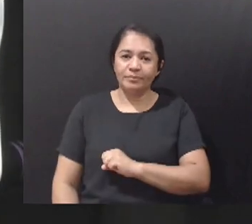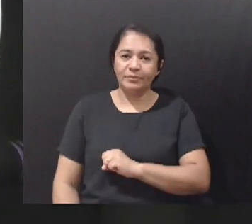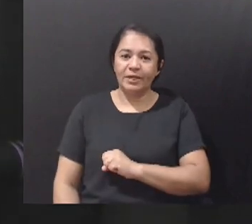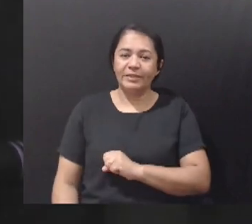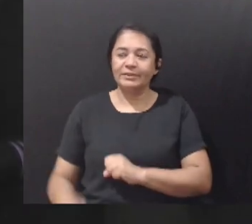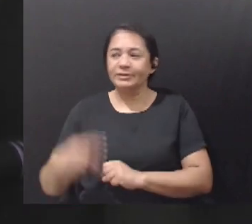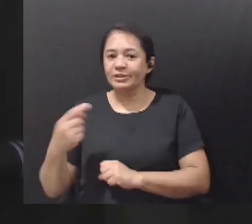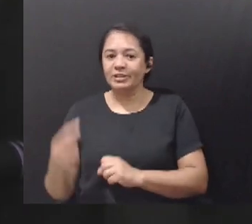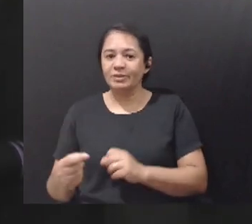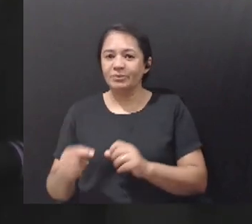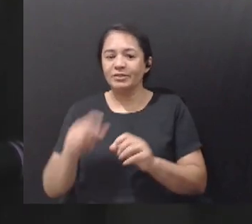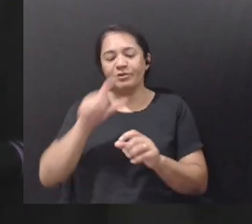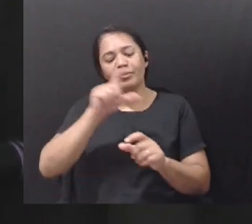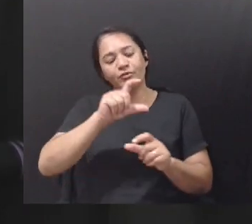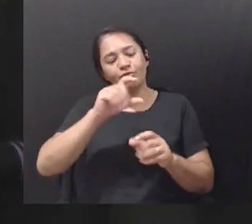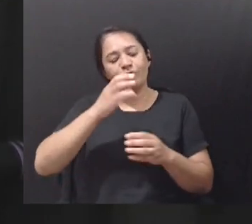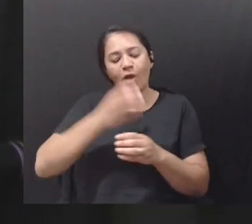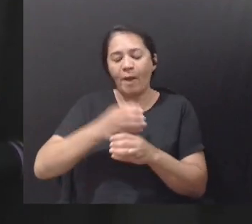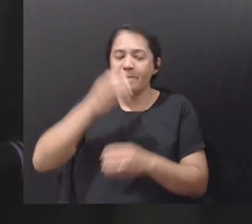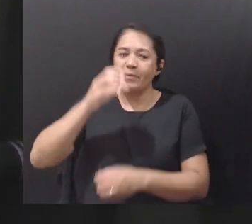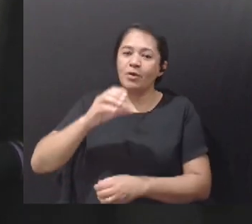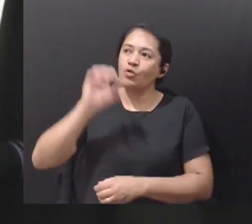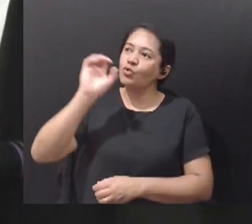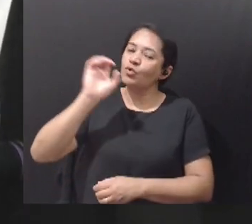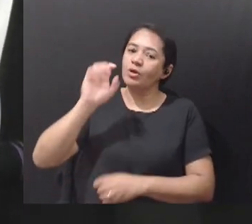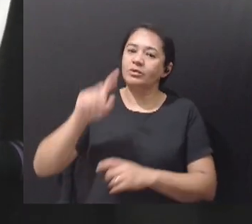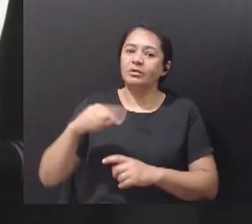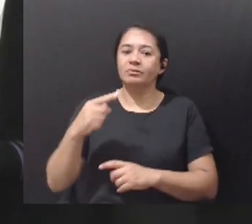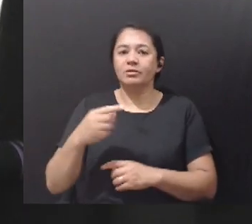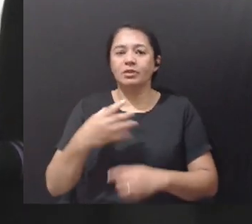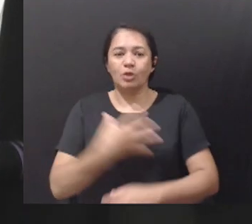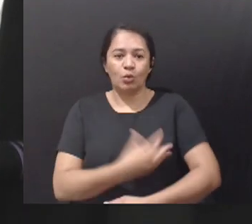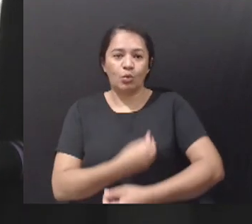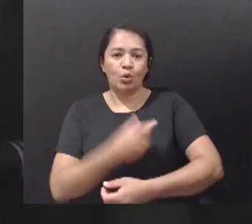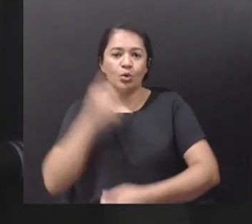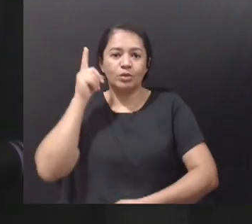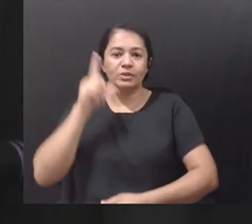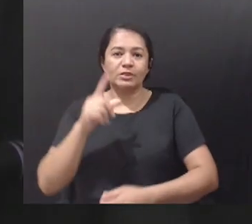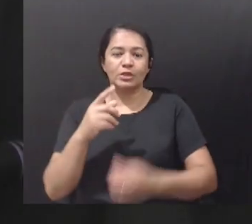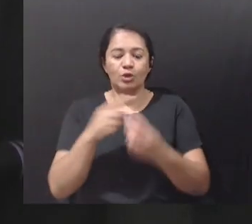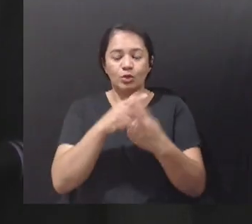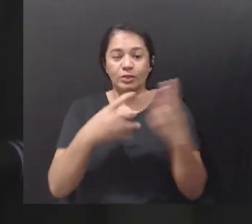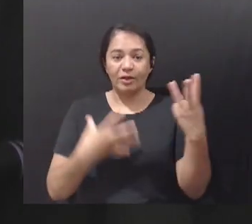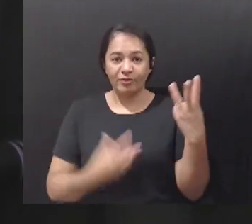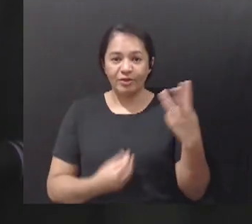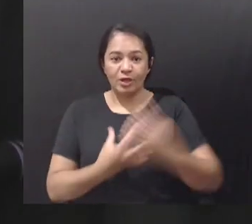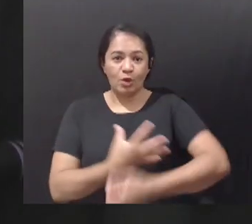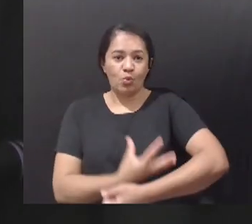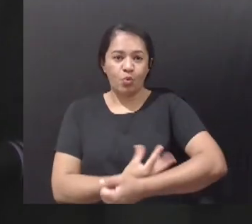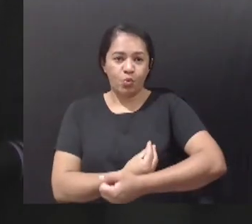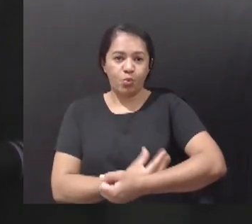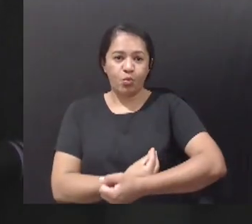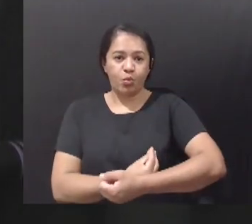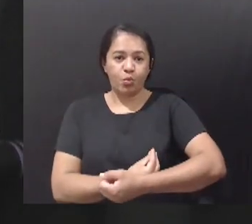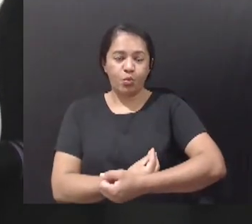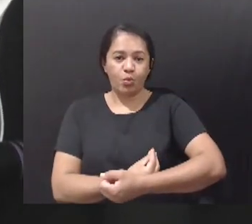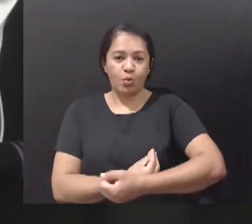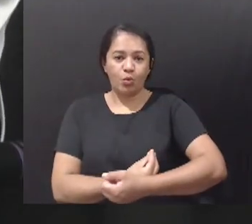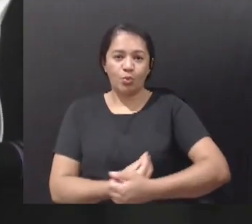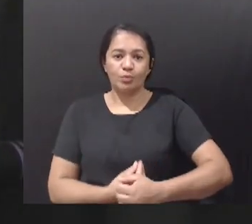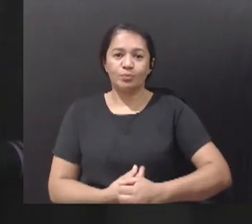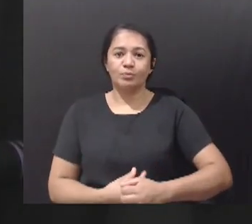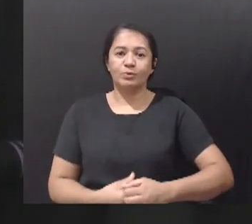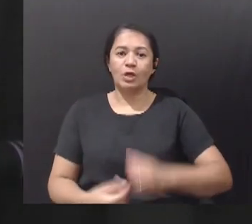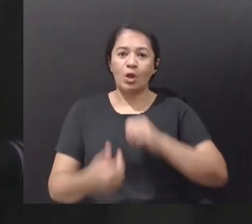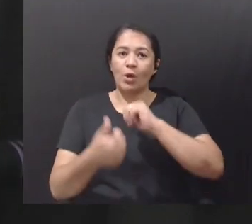anões. Sim. E depois, não tem jeito, o leite seca. Então, eu consegui amamentar meus 3 filhotes, assim, com